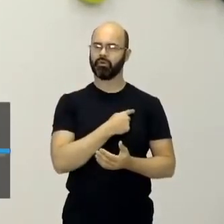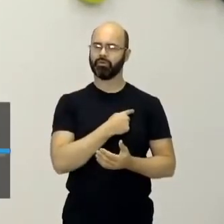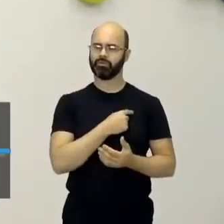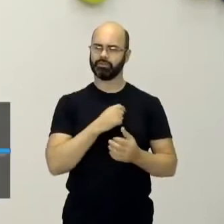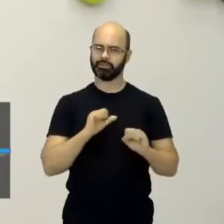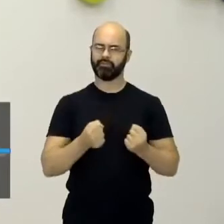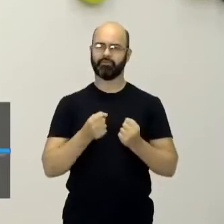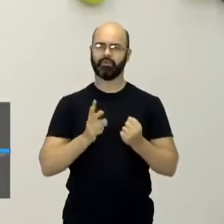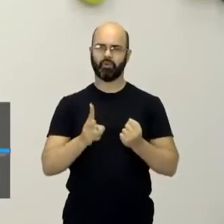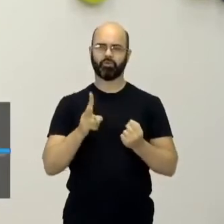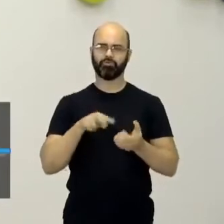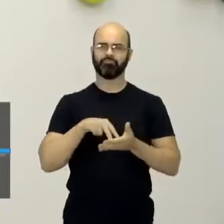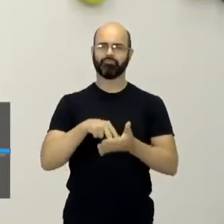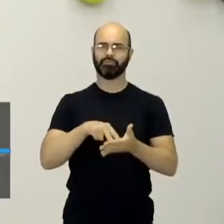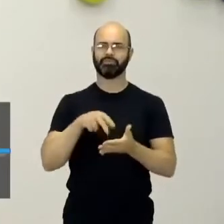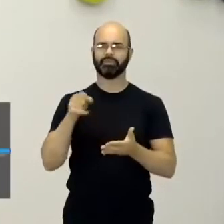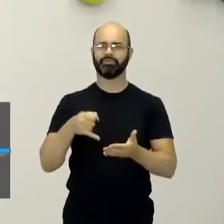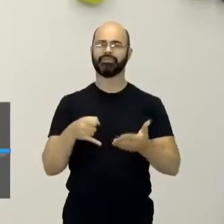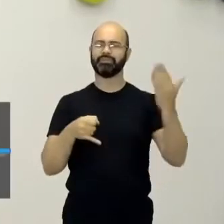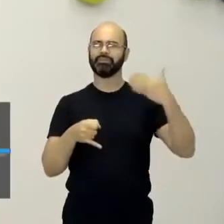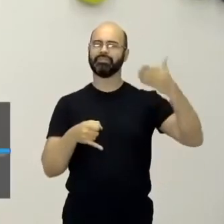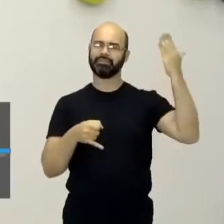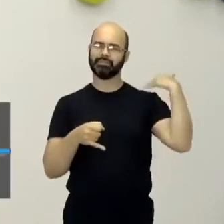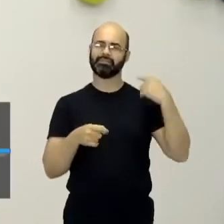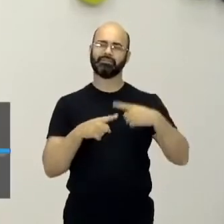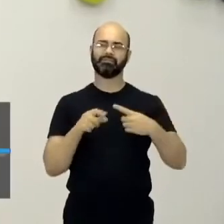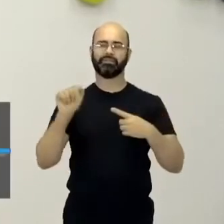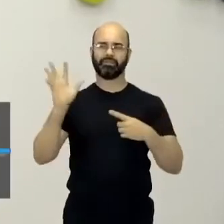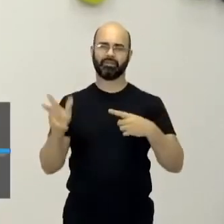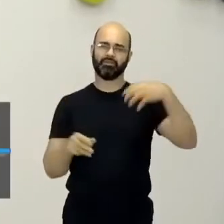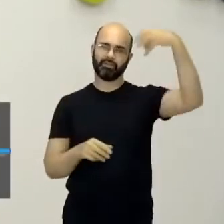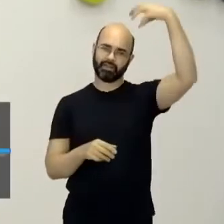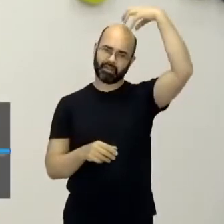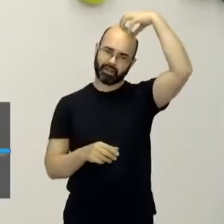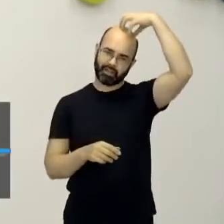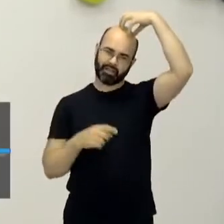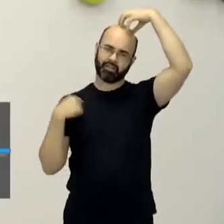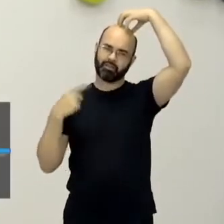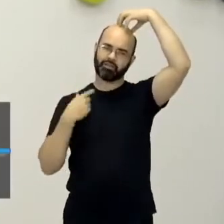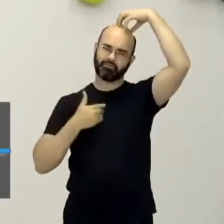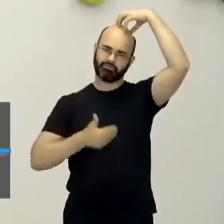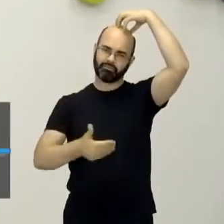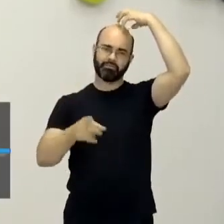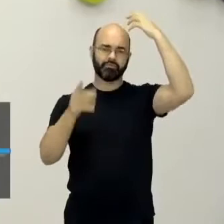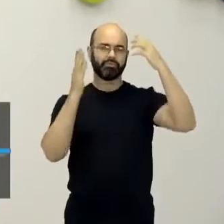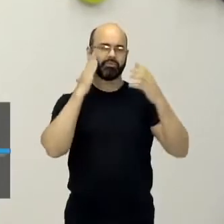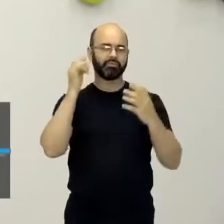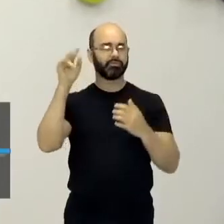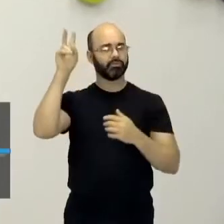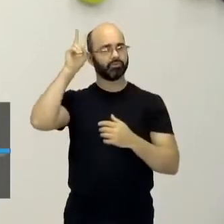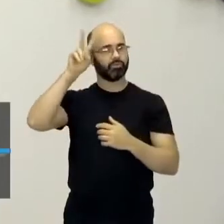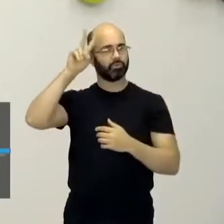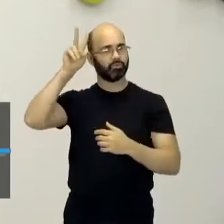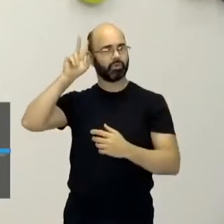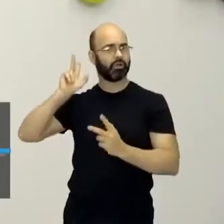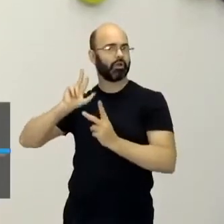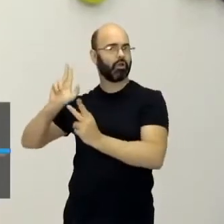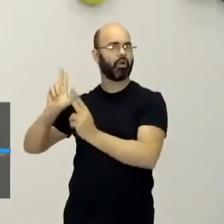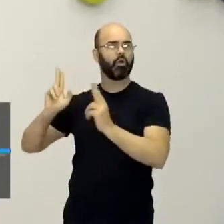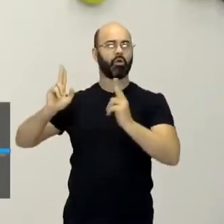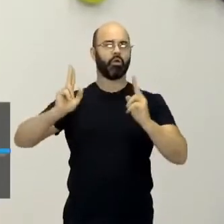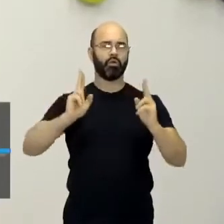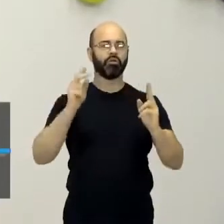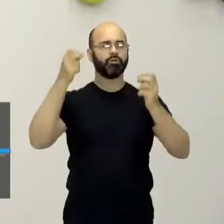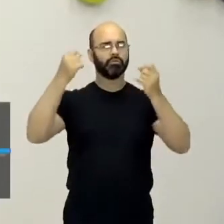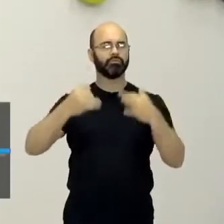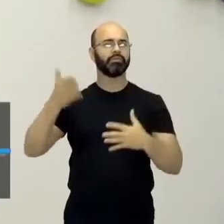antepassados, eles foram grandes reis e rainhas lá na África. E agora eu vou mostrar para vocês um recorte da história, como que nossos